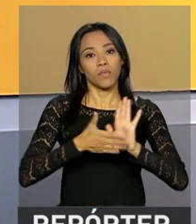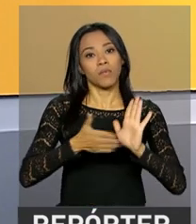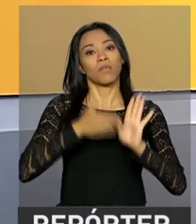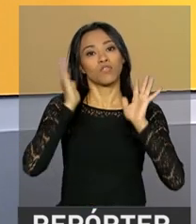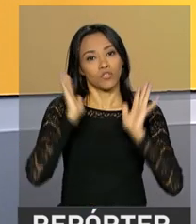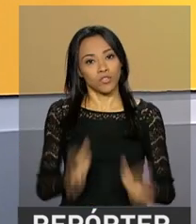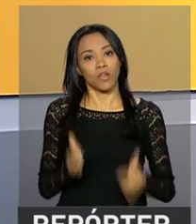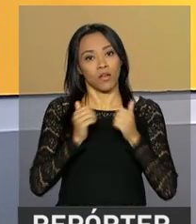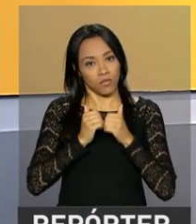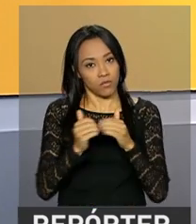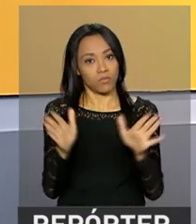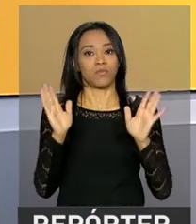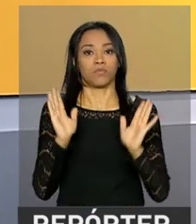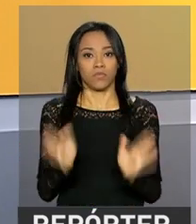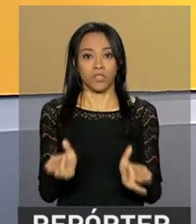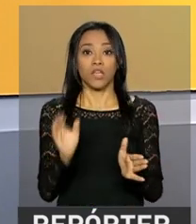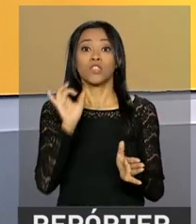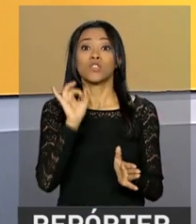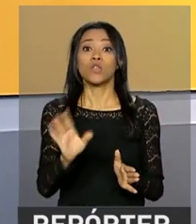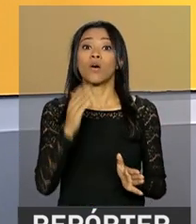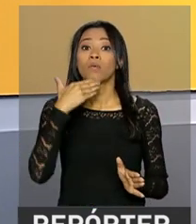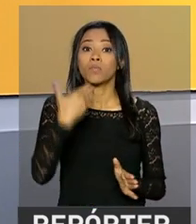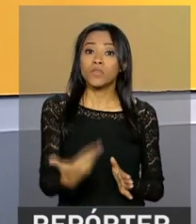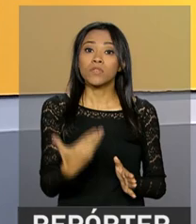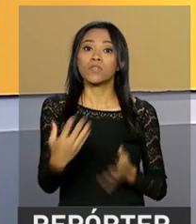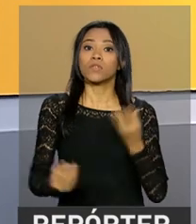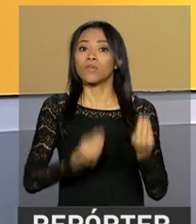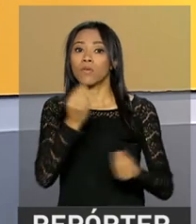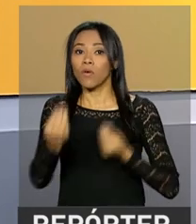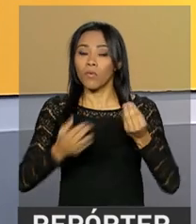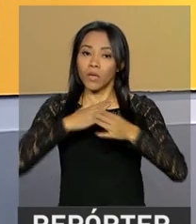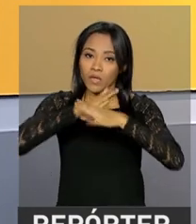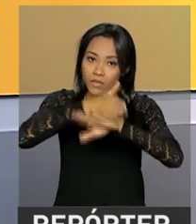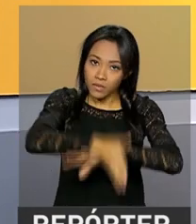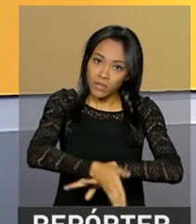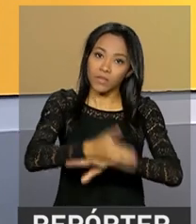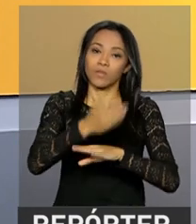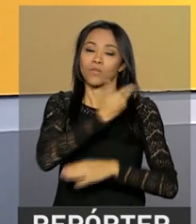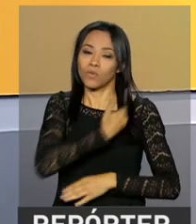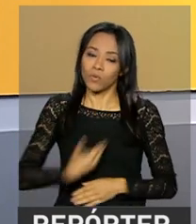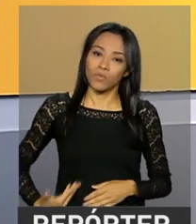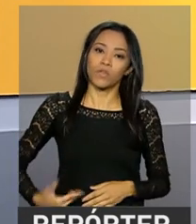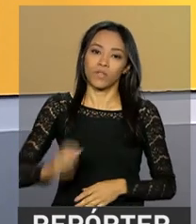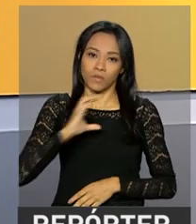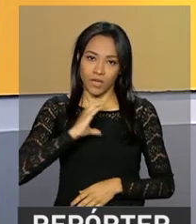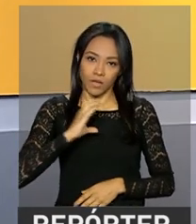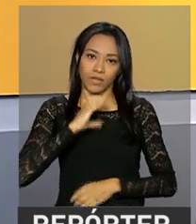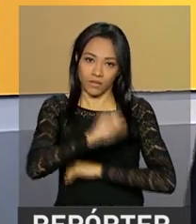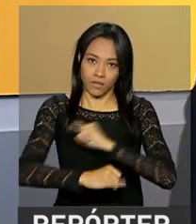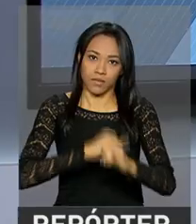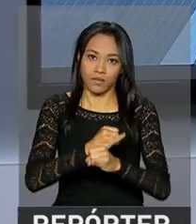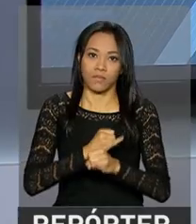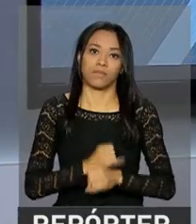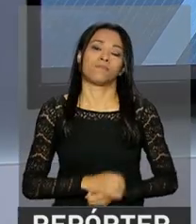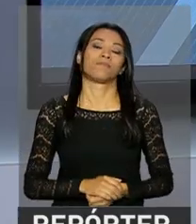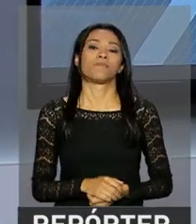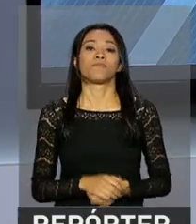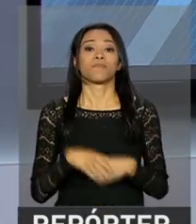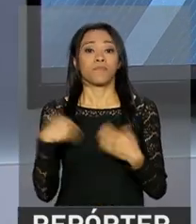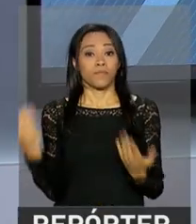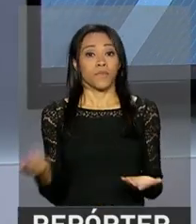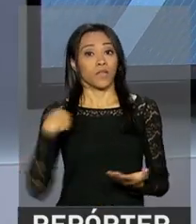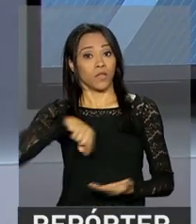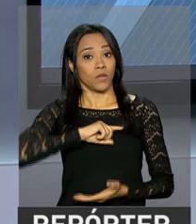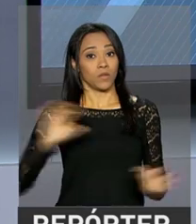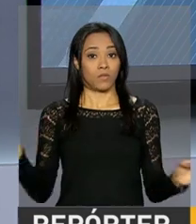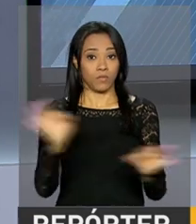valendo e a solicitação só pode ser feita na página do governo do Canadá na internet e nós ficamos